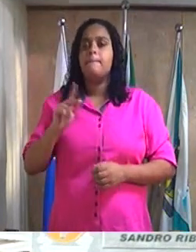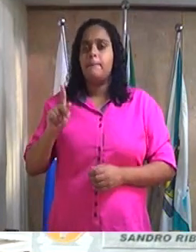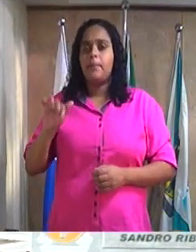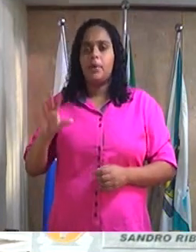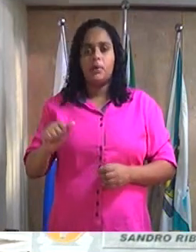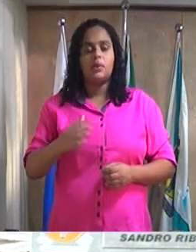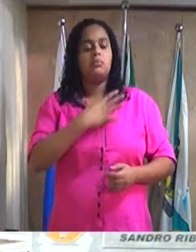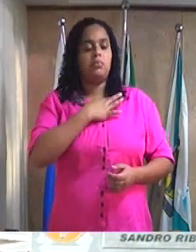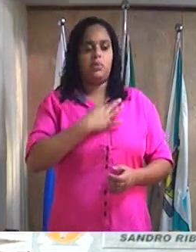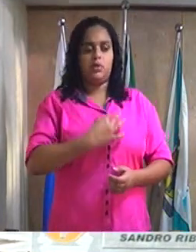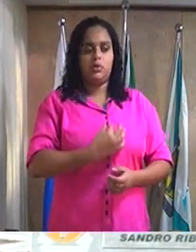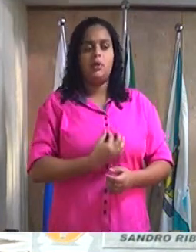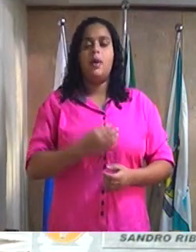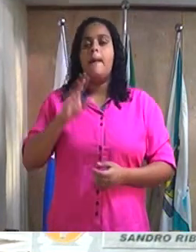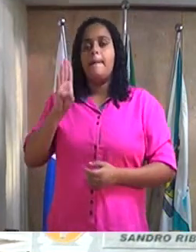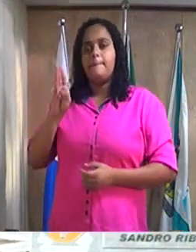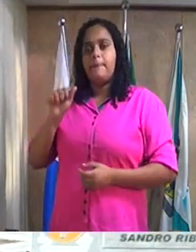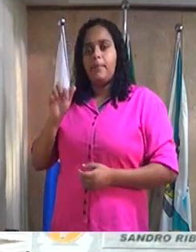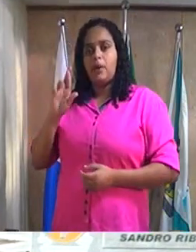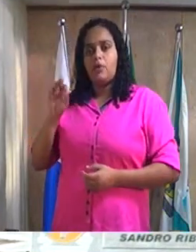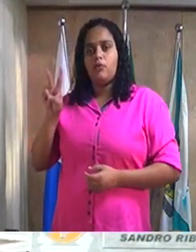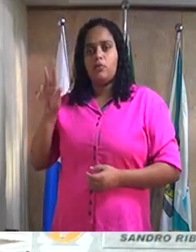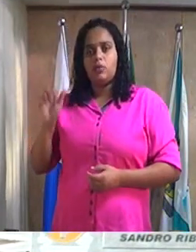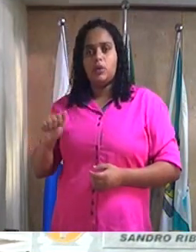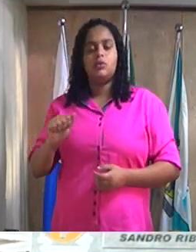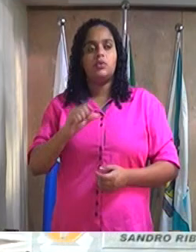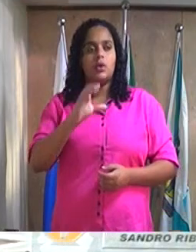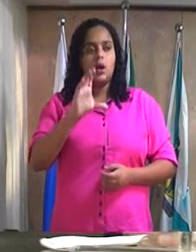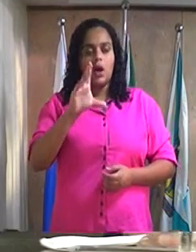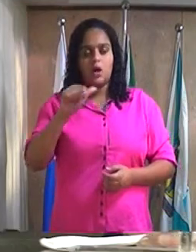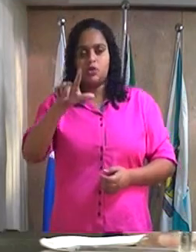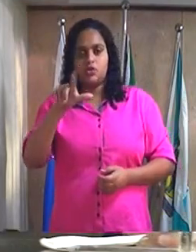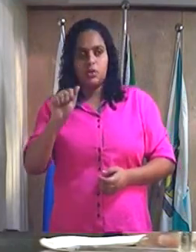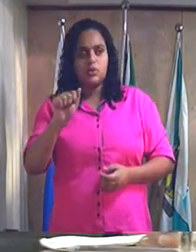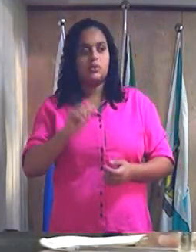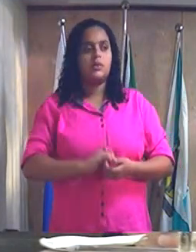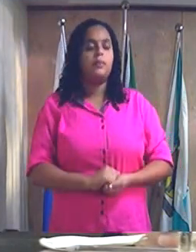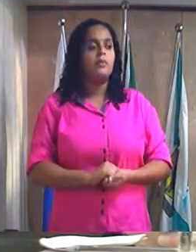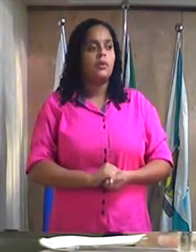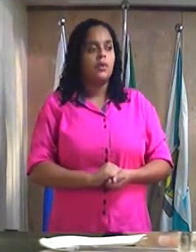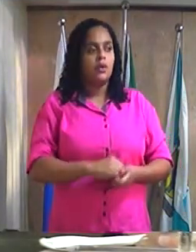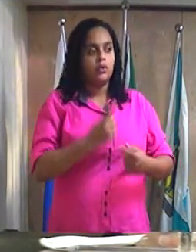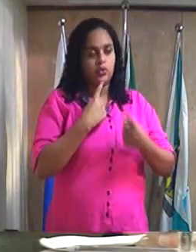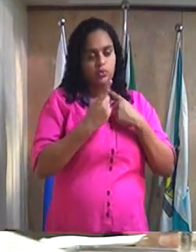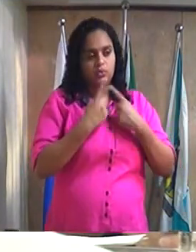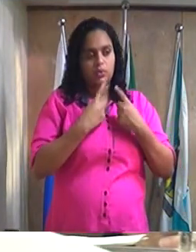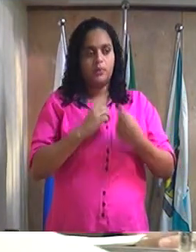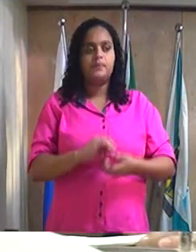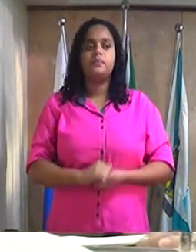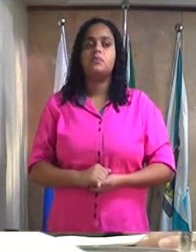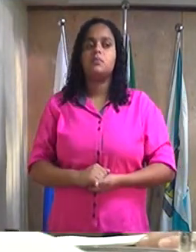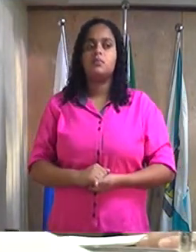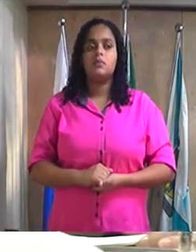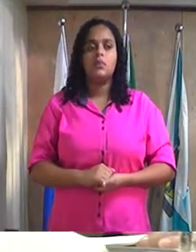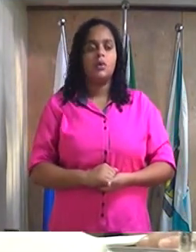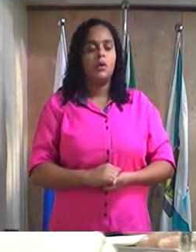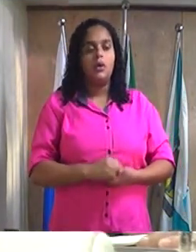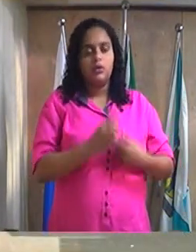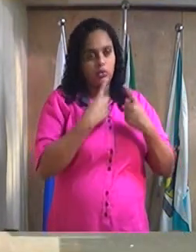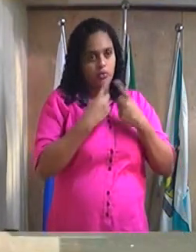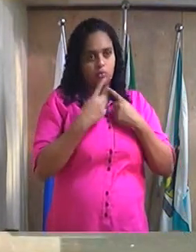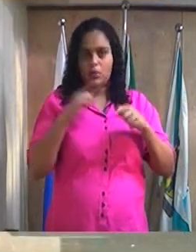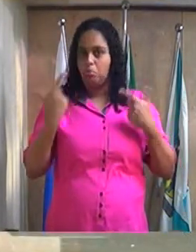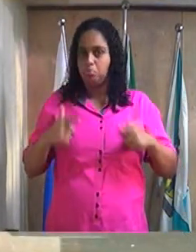medalha Bravura Duque Caxiense. Nesse momento, a matéria encontra-se em discussão. Não havendo quem queira